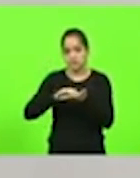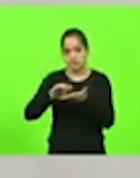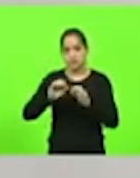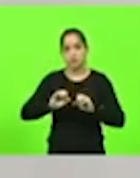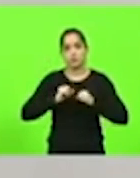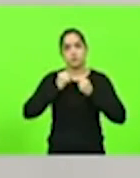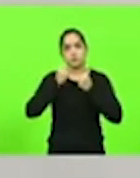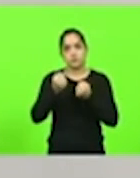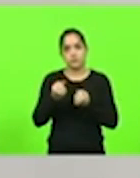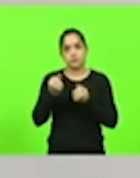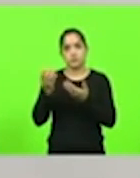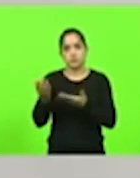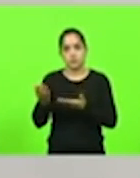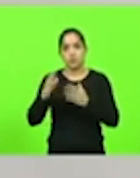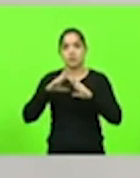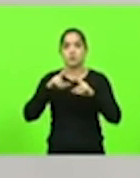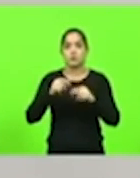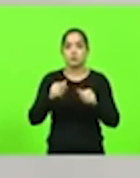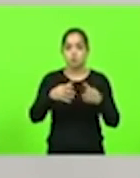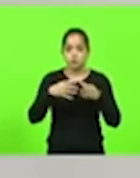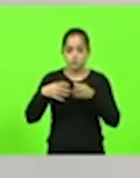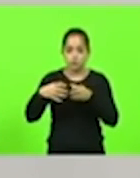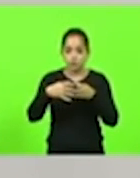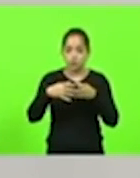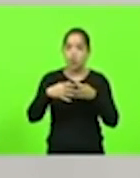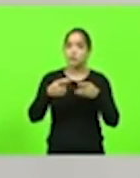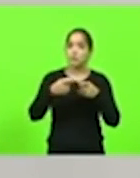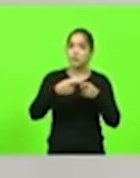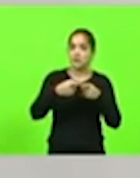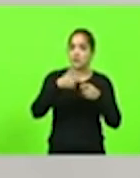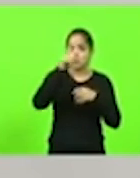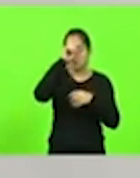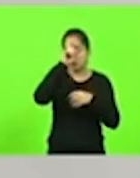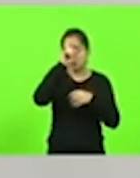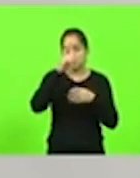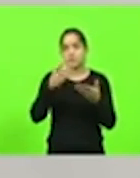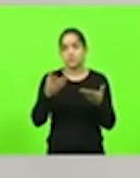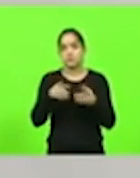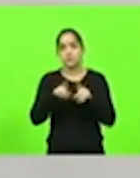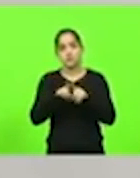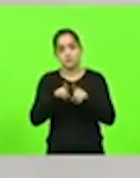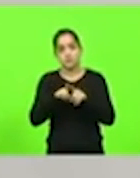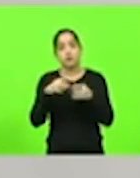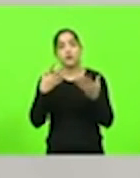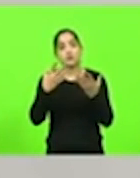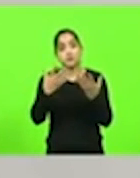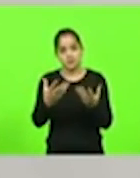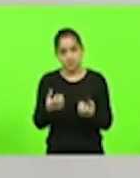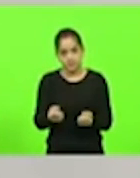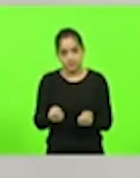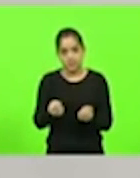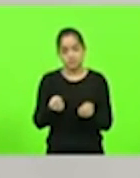que fez e toda a direção, o corpo clínico do Hospital São Francisco, que também aceitaram